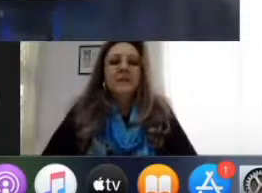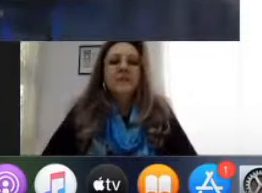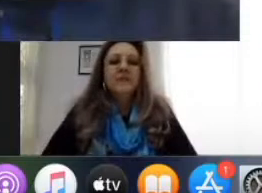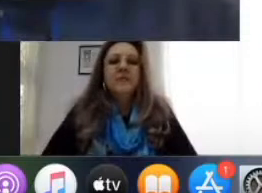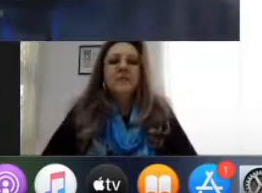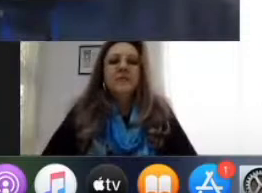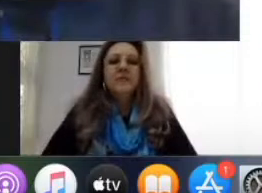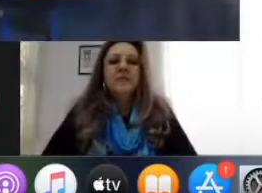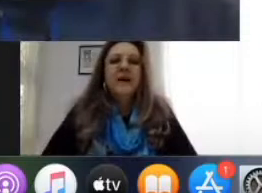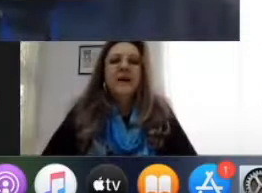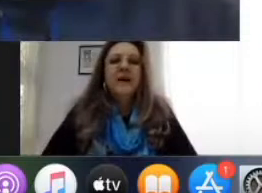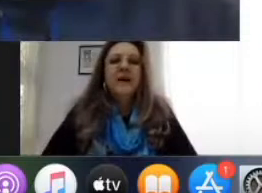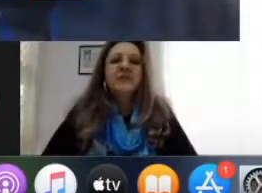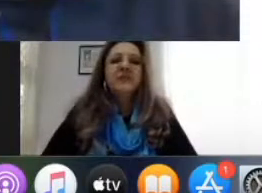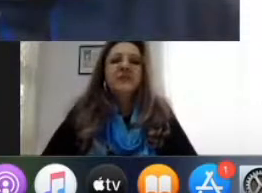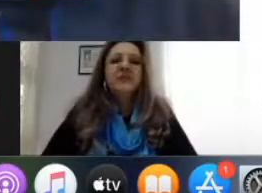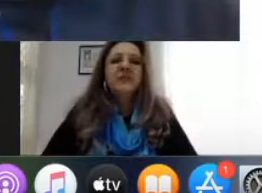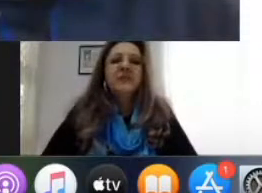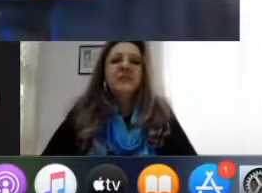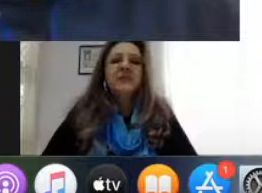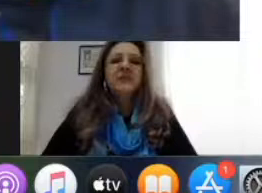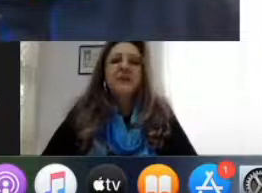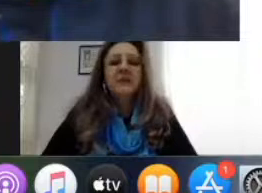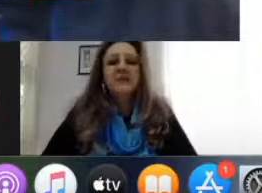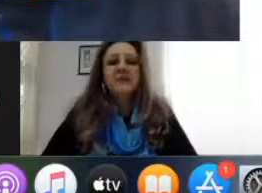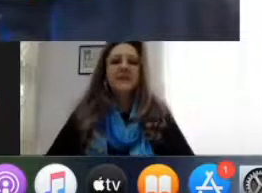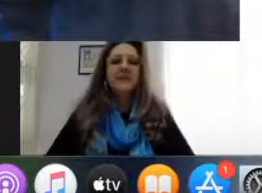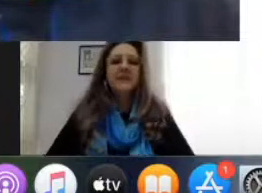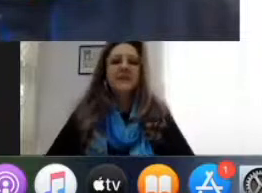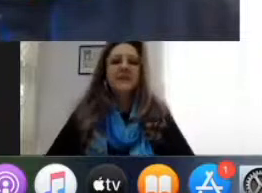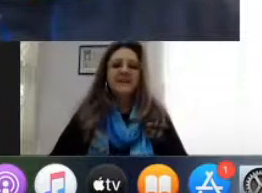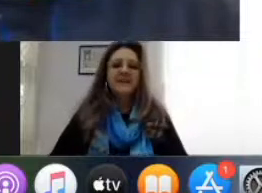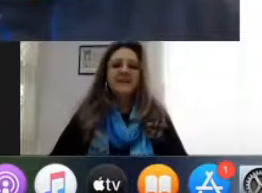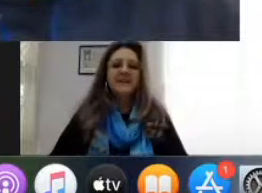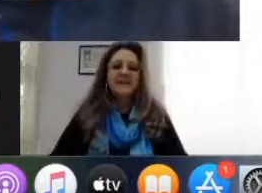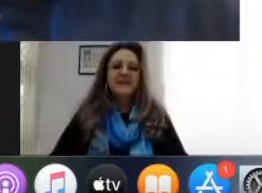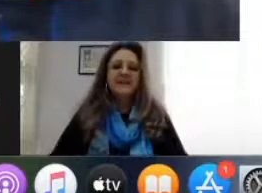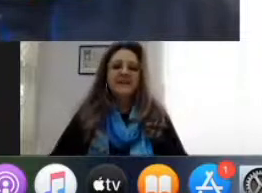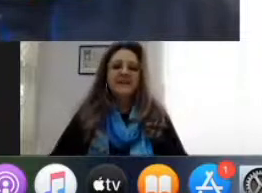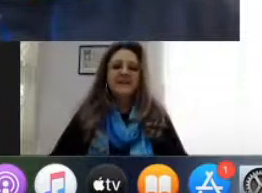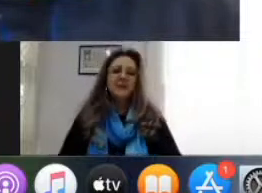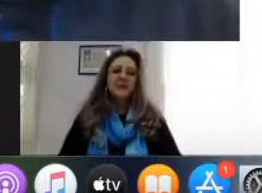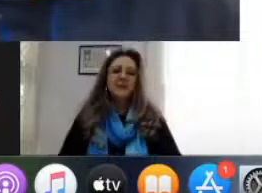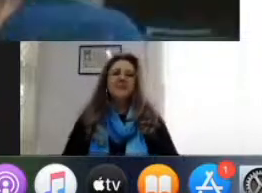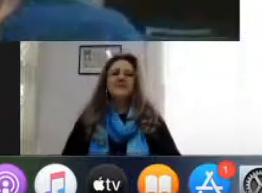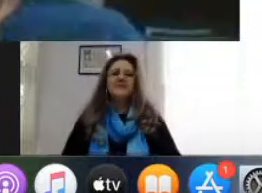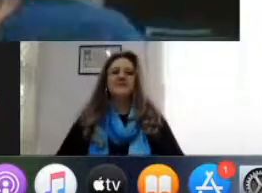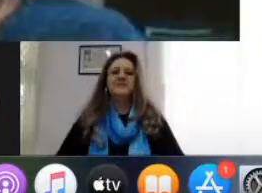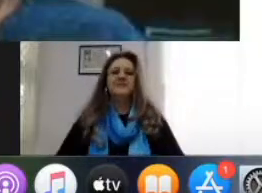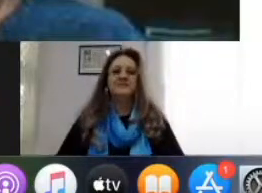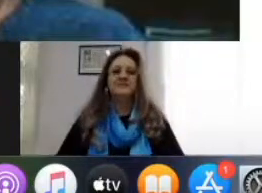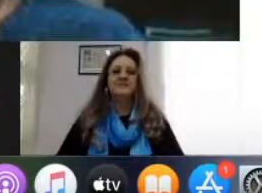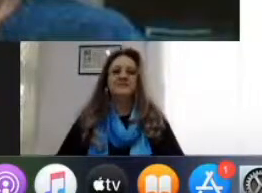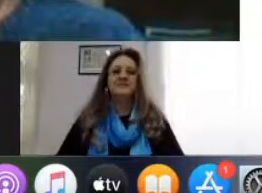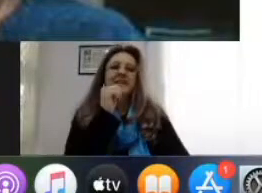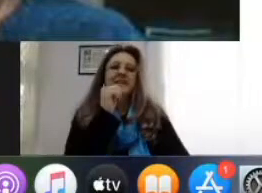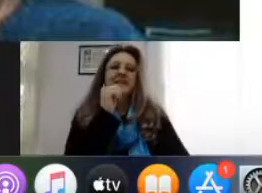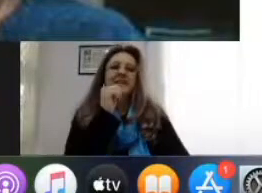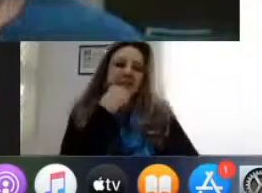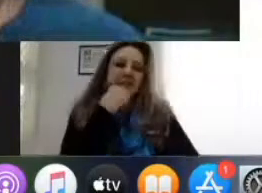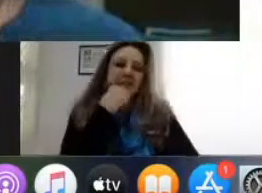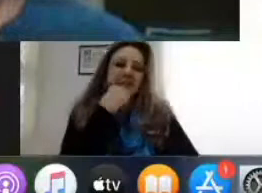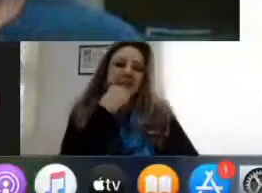nosso convite. A Alexandra vai dar as boas-vindas pela unidade e aí a gente pode começar a conversar. Então,